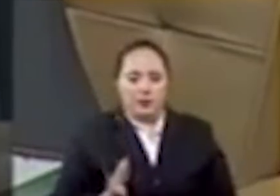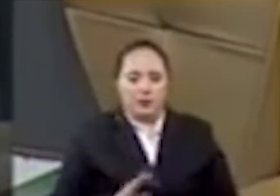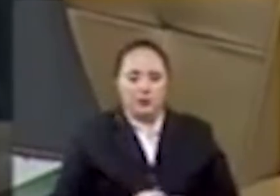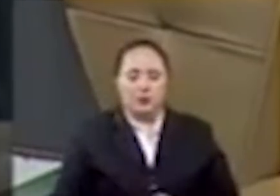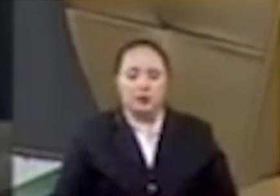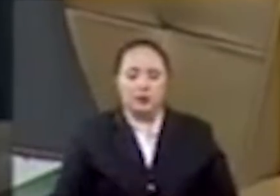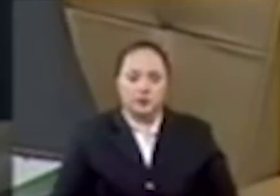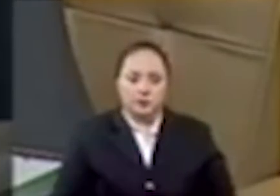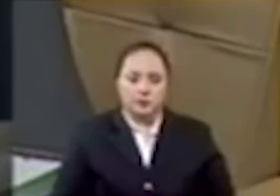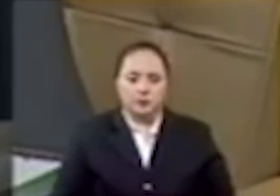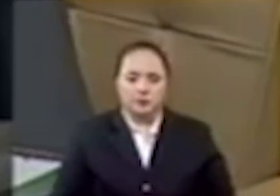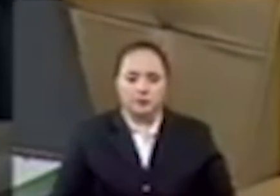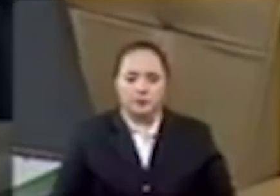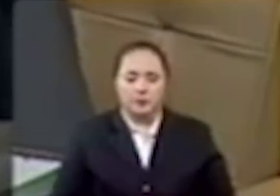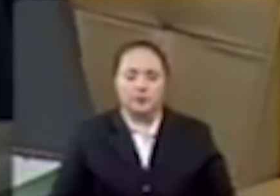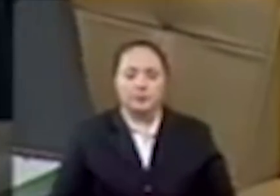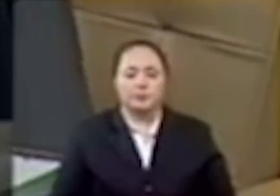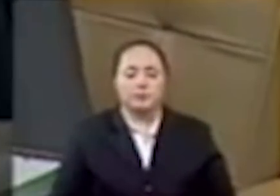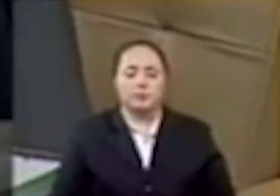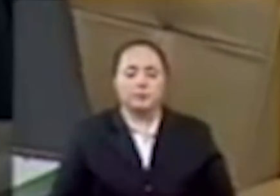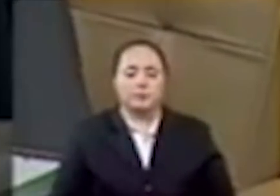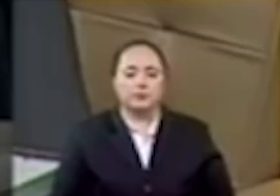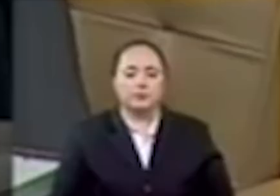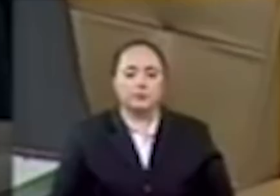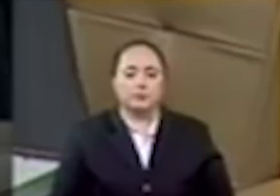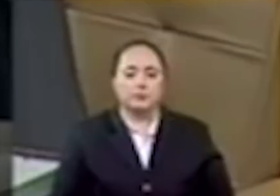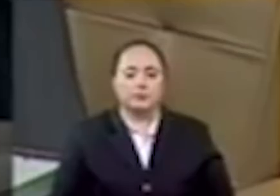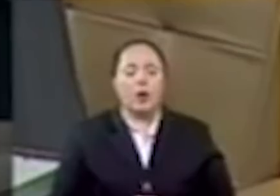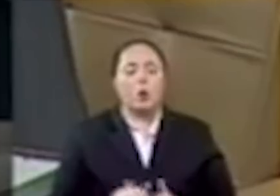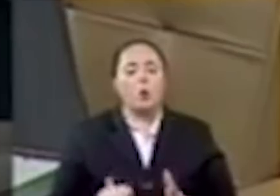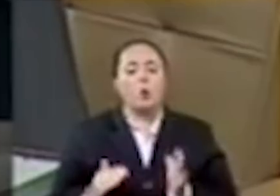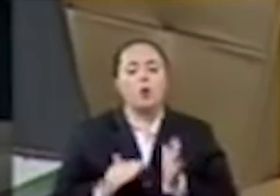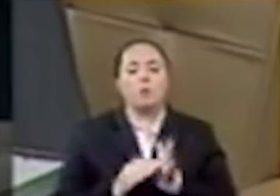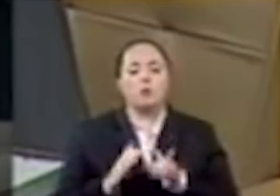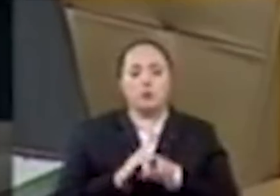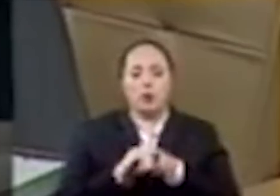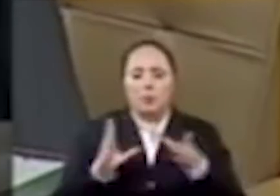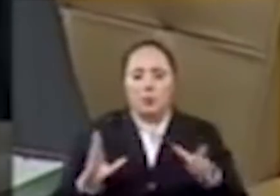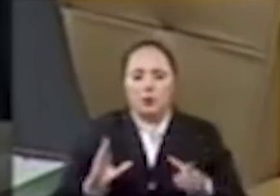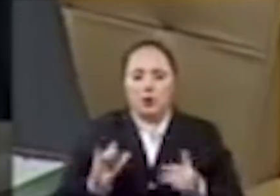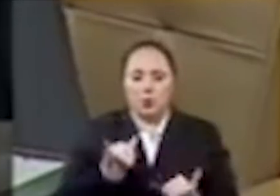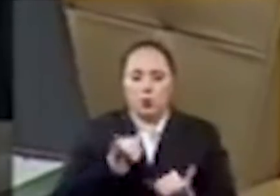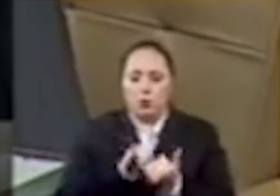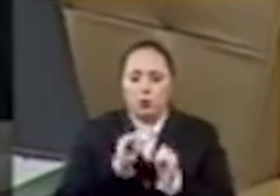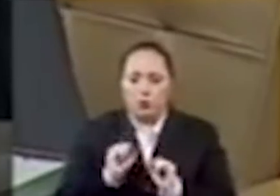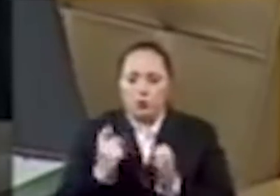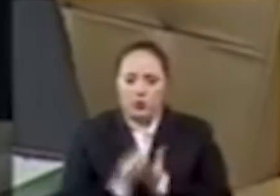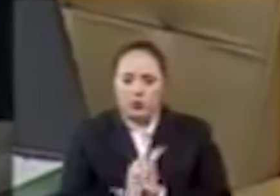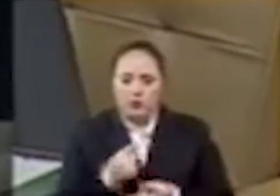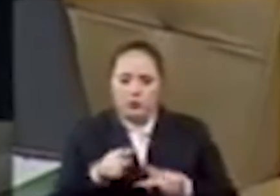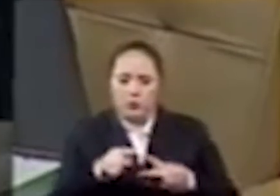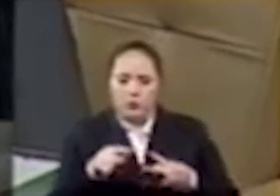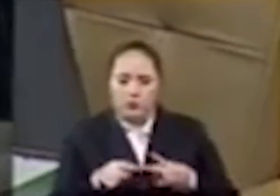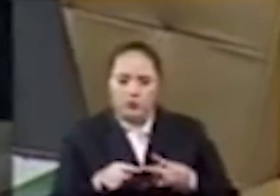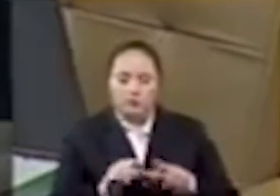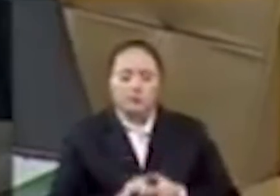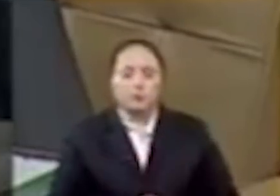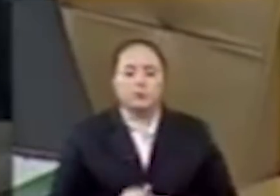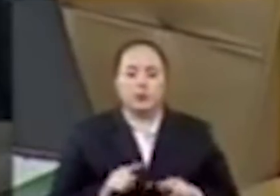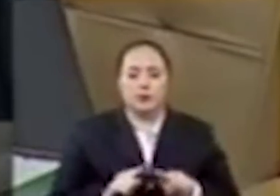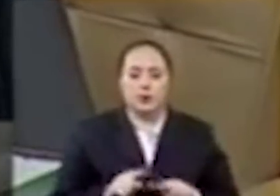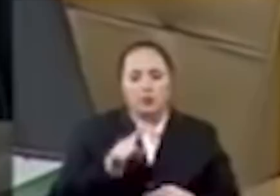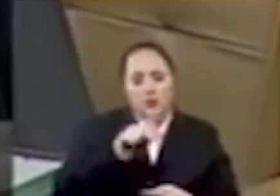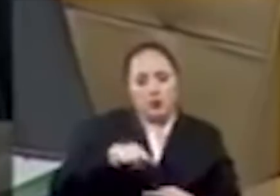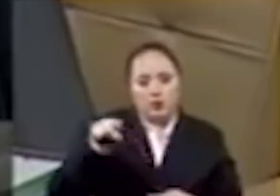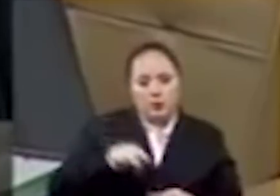de controle da legitimidade democrática do indulto podem ocorrer de duas formas. A primeira consiste na anulação pelo